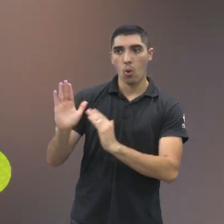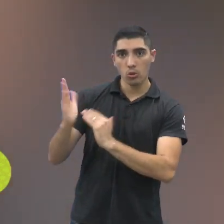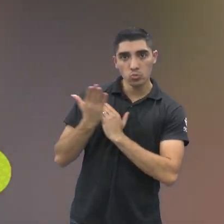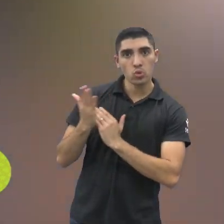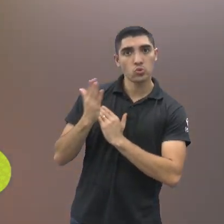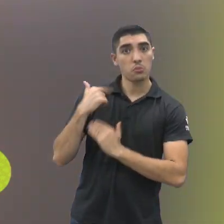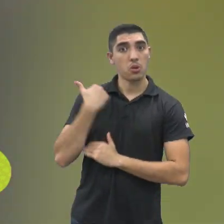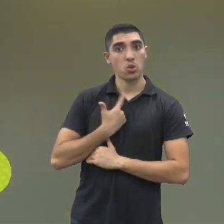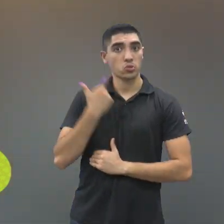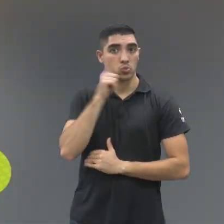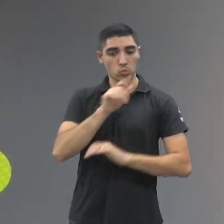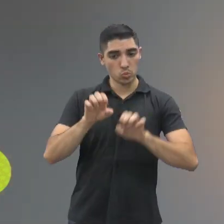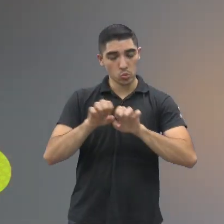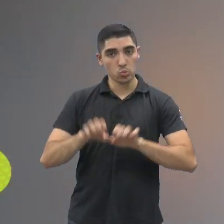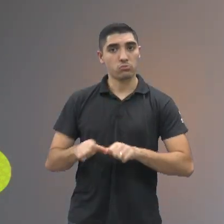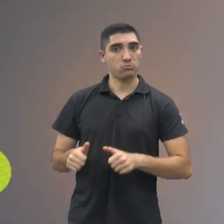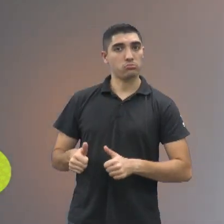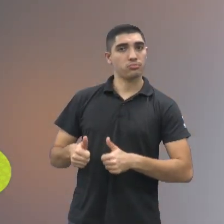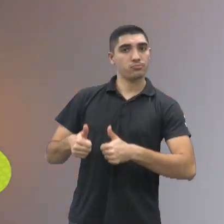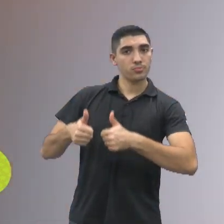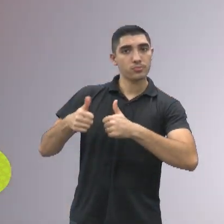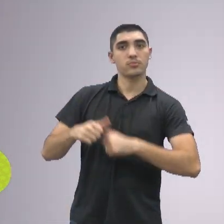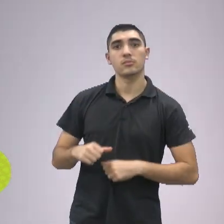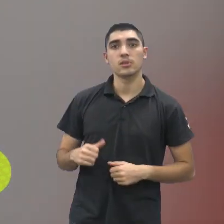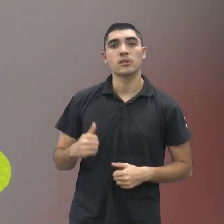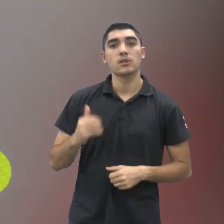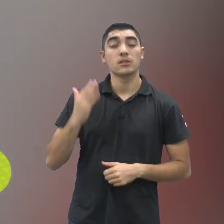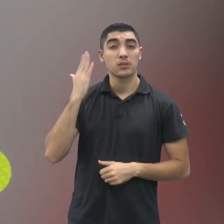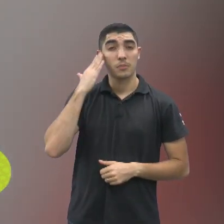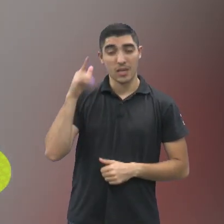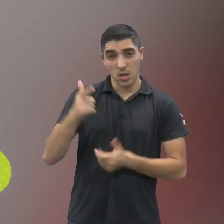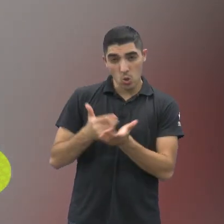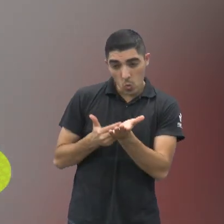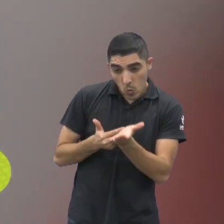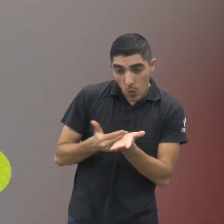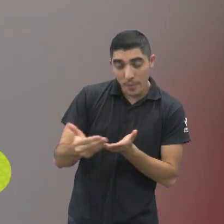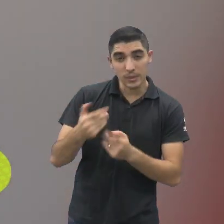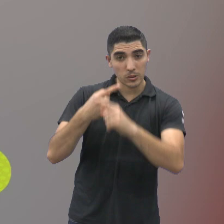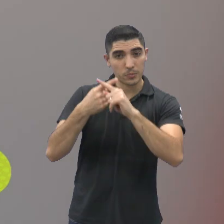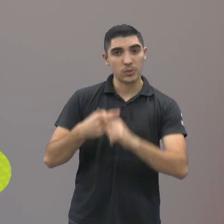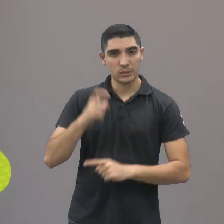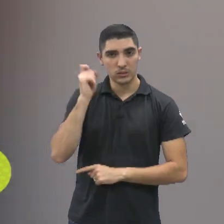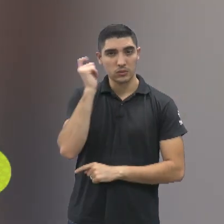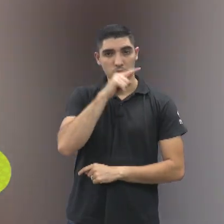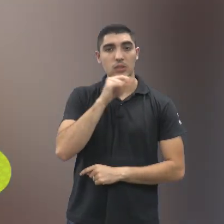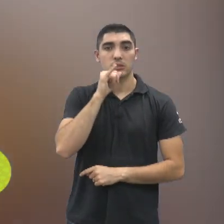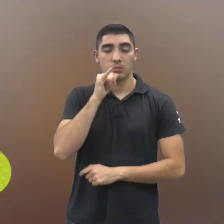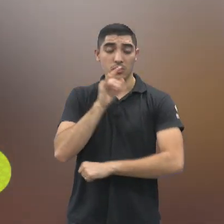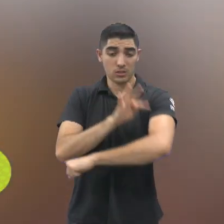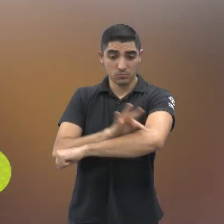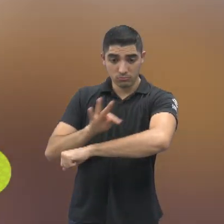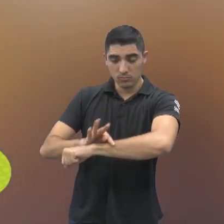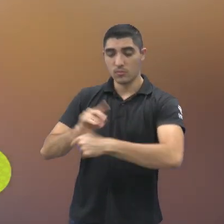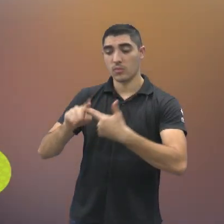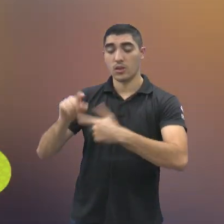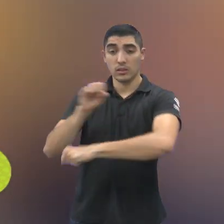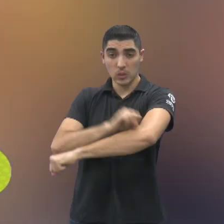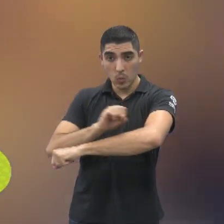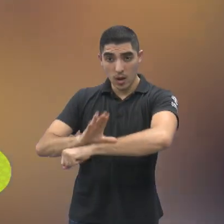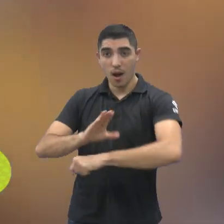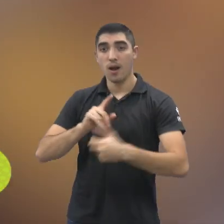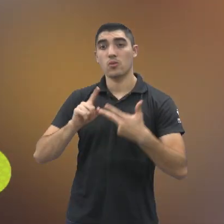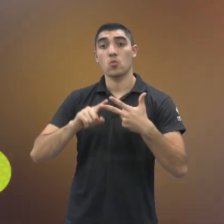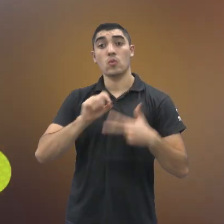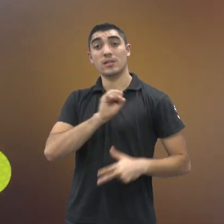bem. Um começo de campeonato muito difícil, que já pega Taquaritinga, São Carlense fora, já sai contra o São Caetano também,